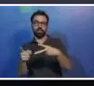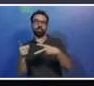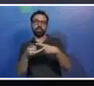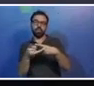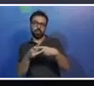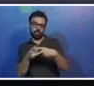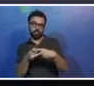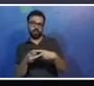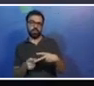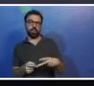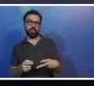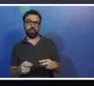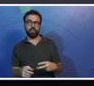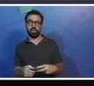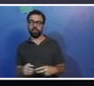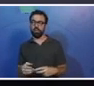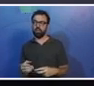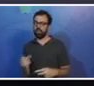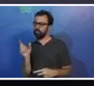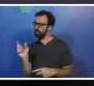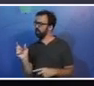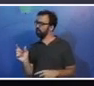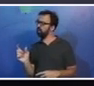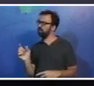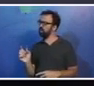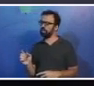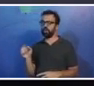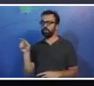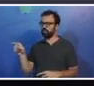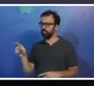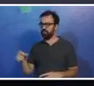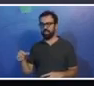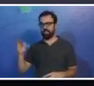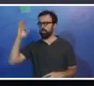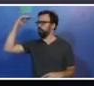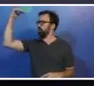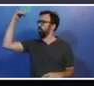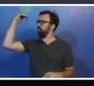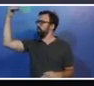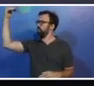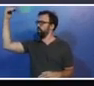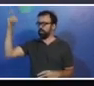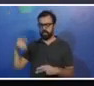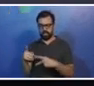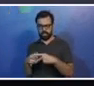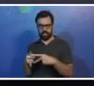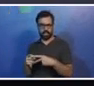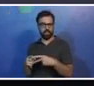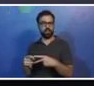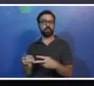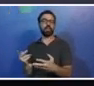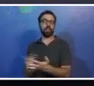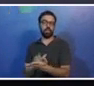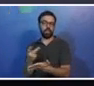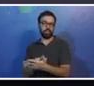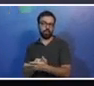desejava referir-se à excelência dos seus serviços, o erro ortográfico efetivamente é